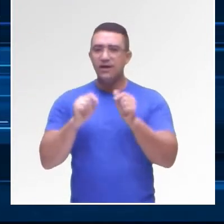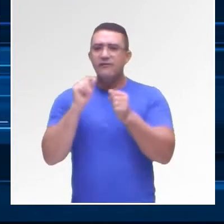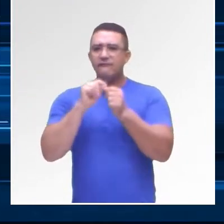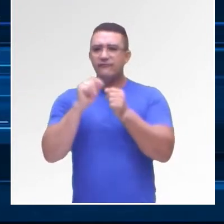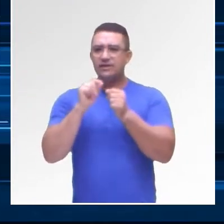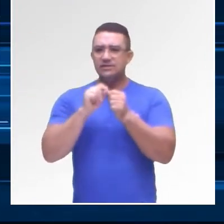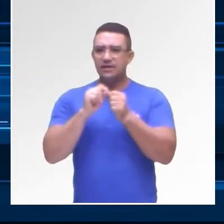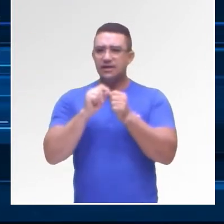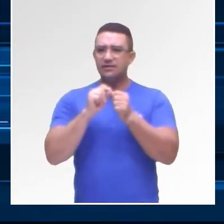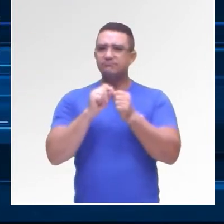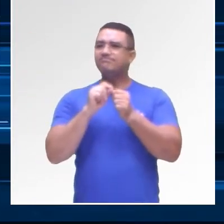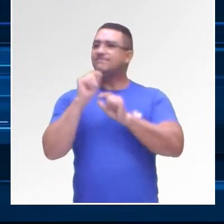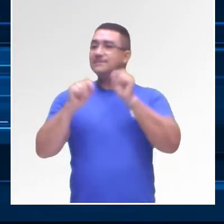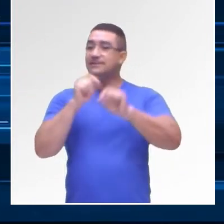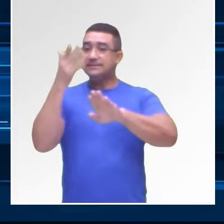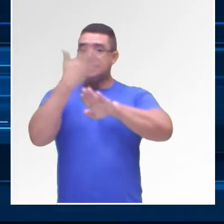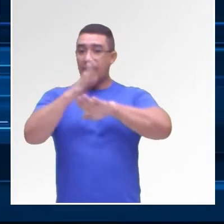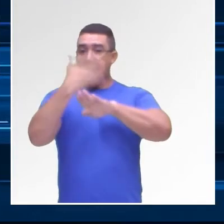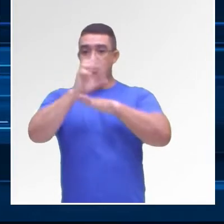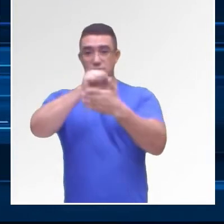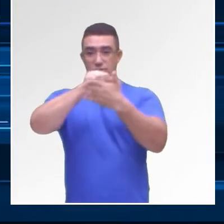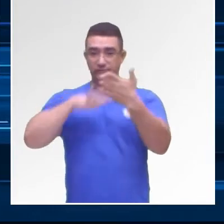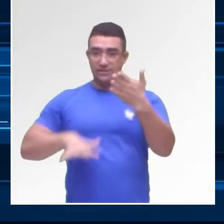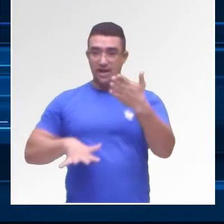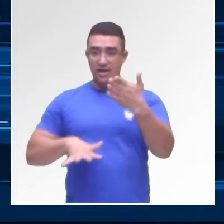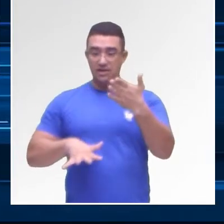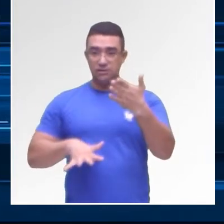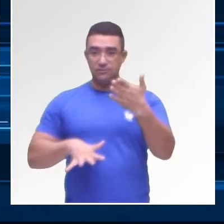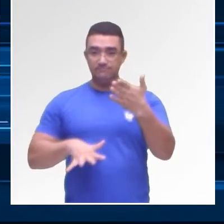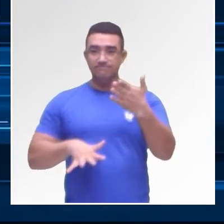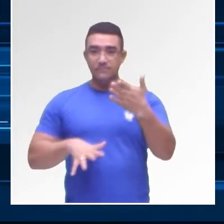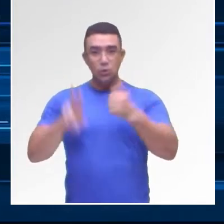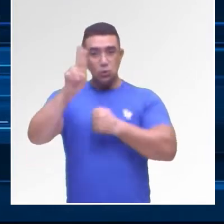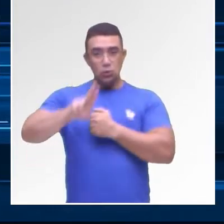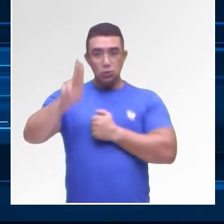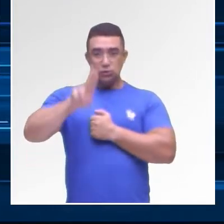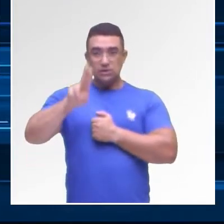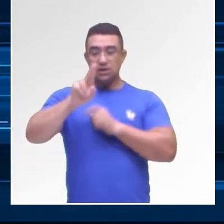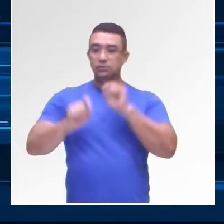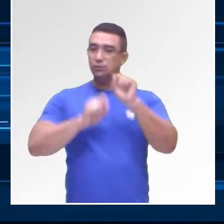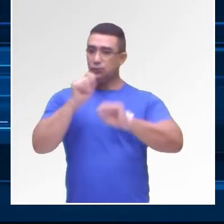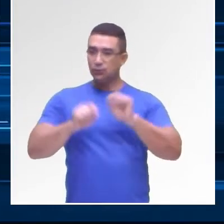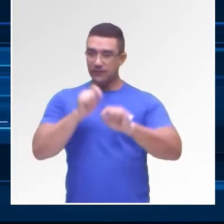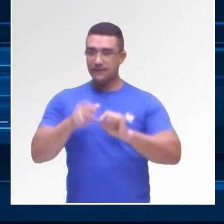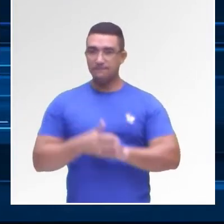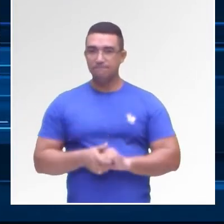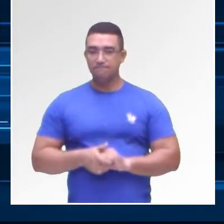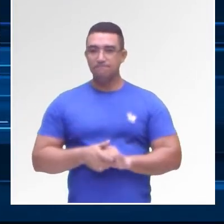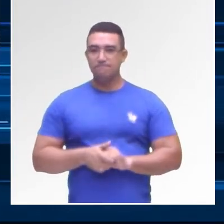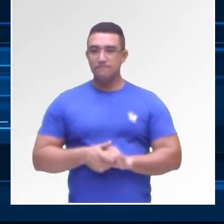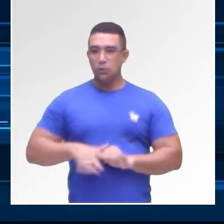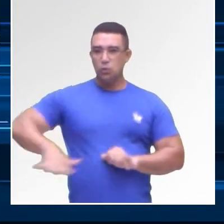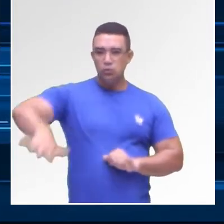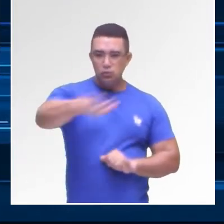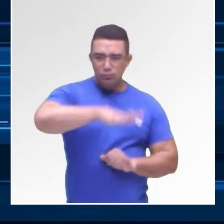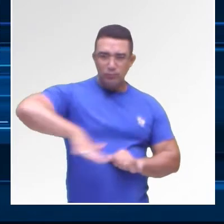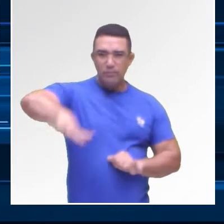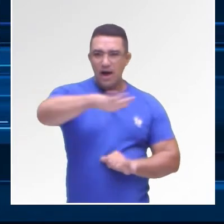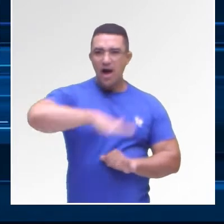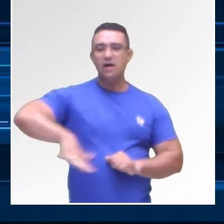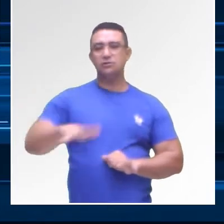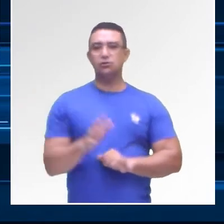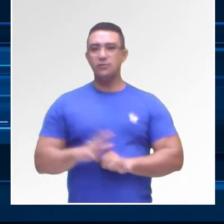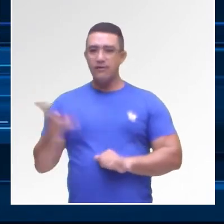fazer atividades utilizando o extremo, né, do espaço, da velocidade, do